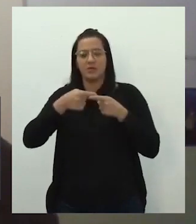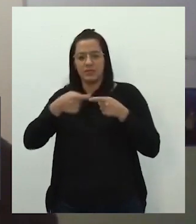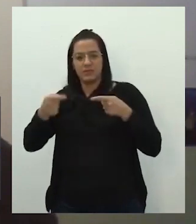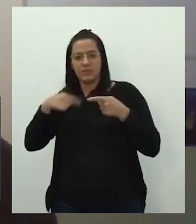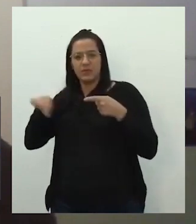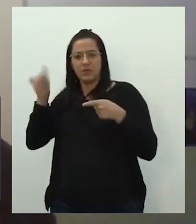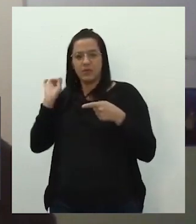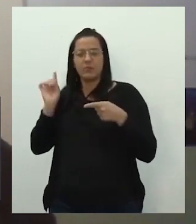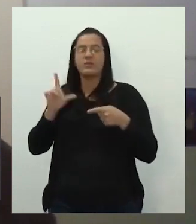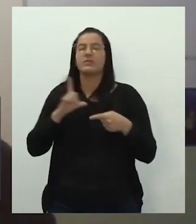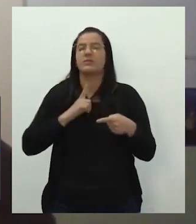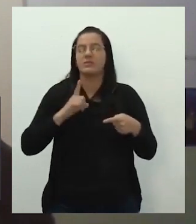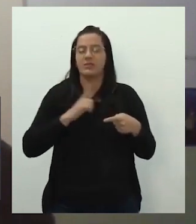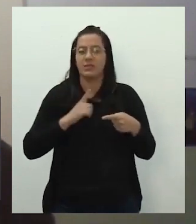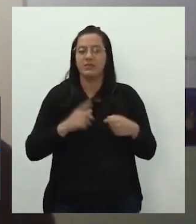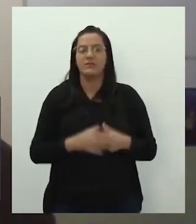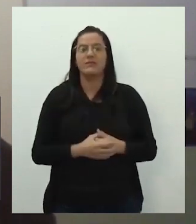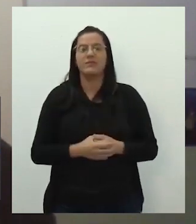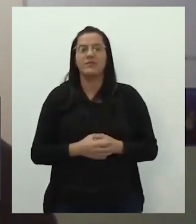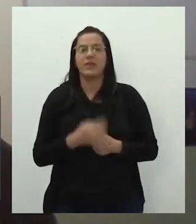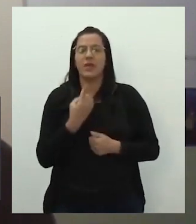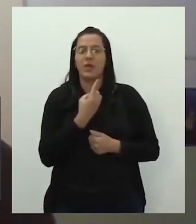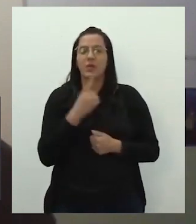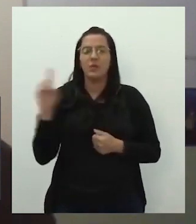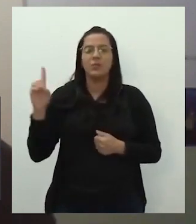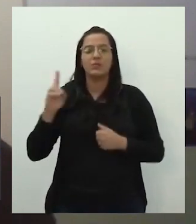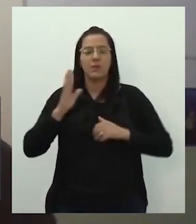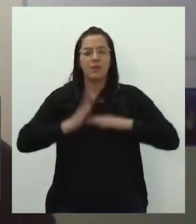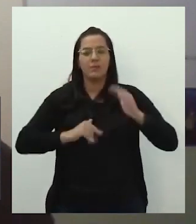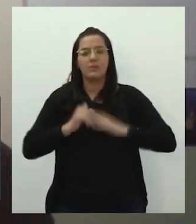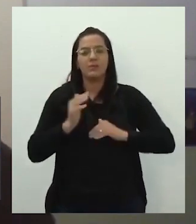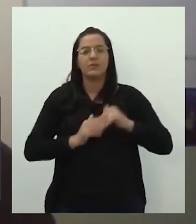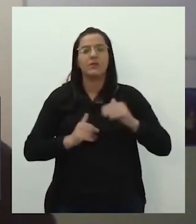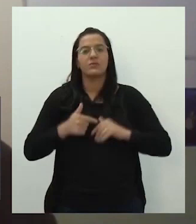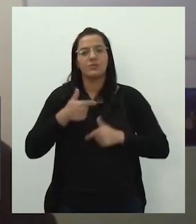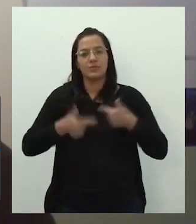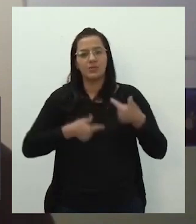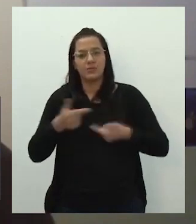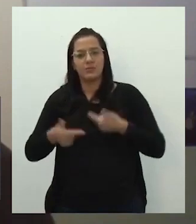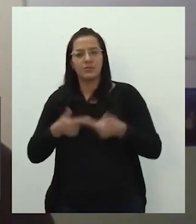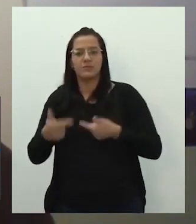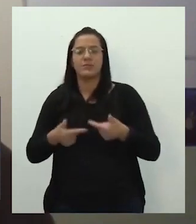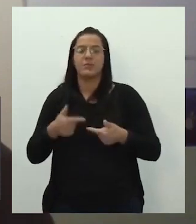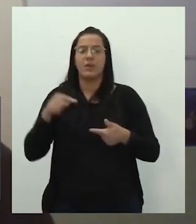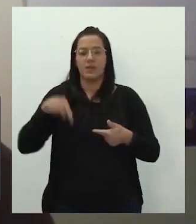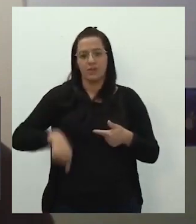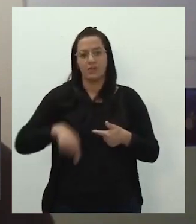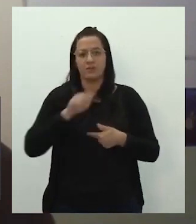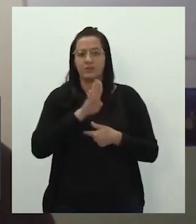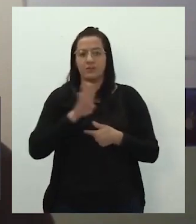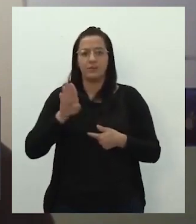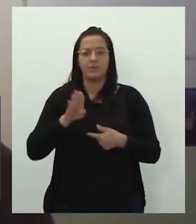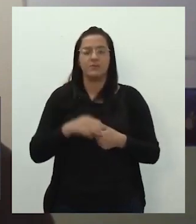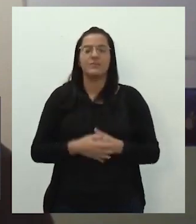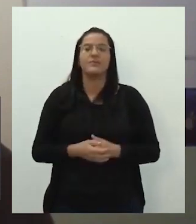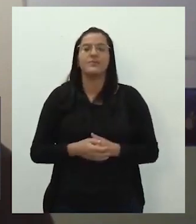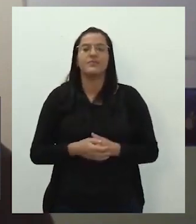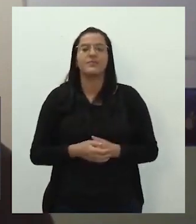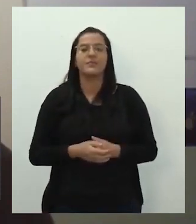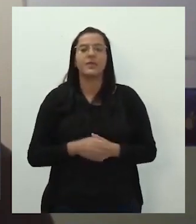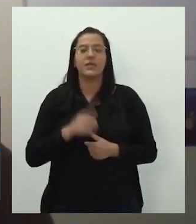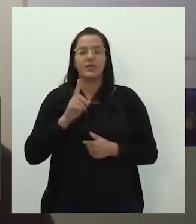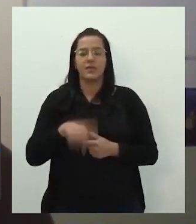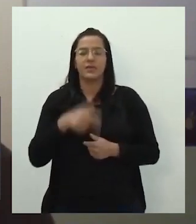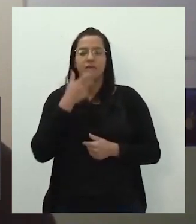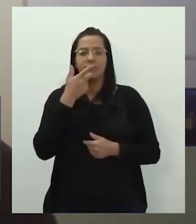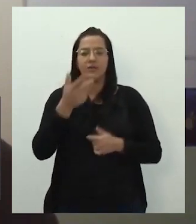semana, é a última habilidade que nós estamos trabalhando nesse bimestre. A última aula fala sobre